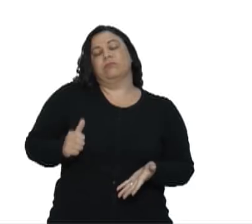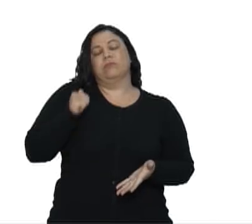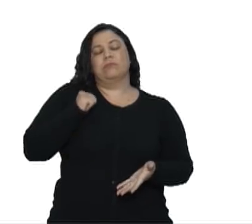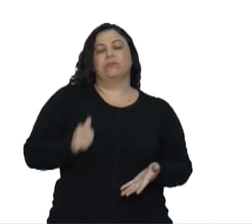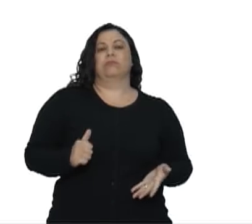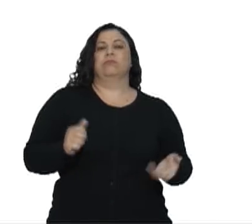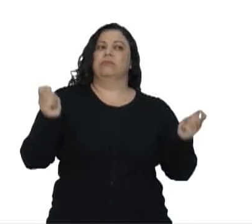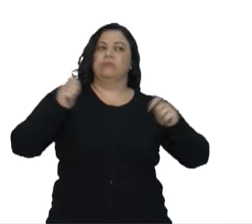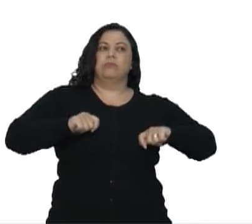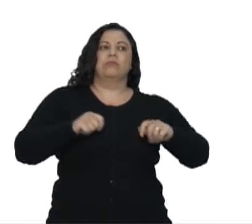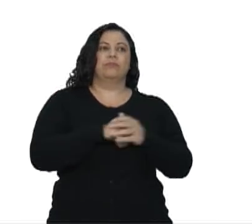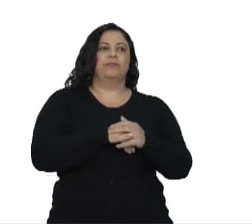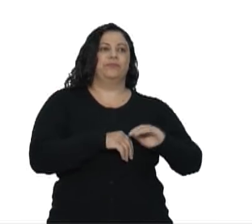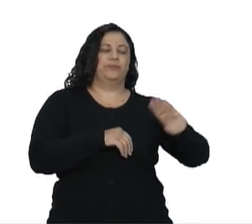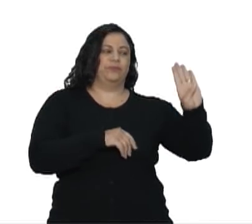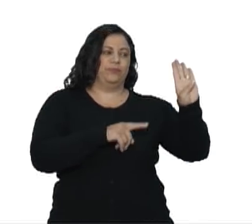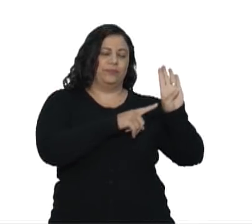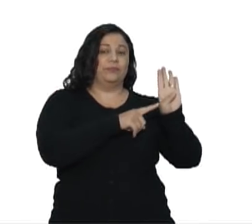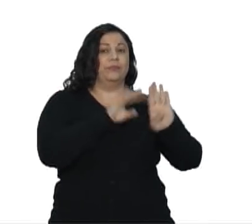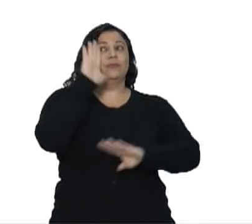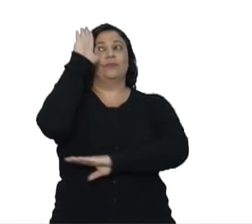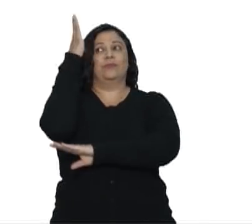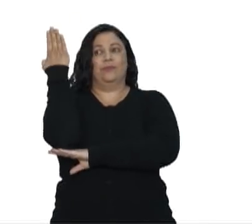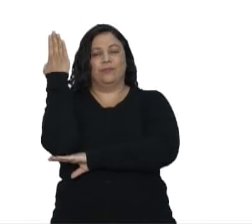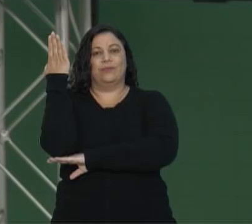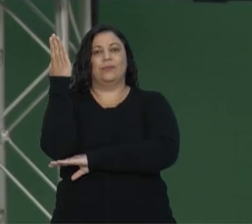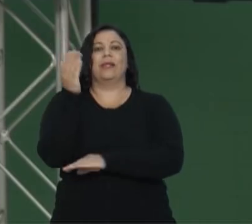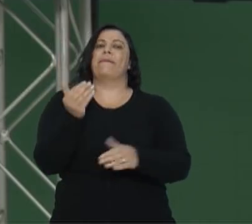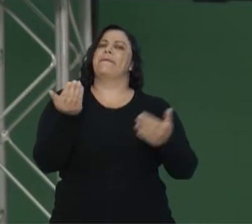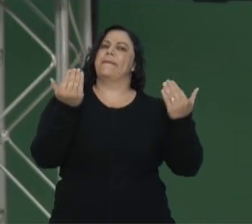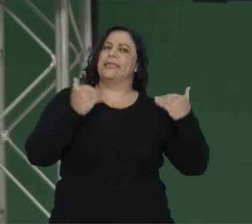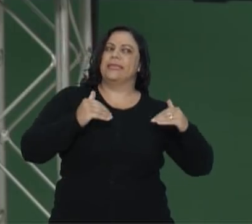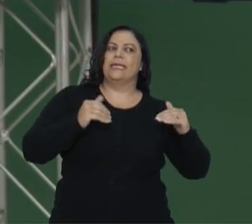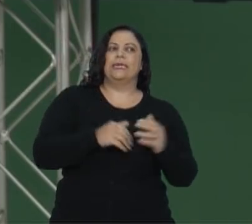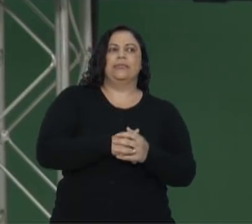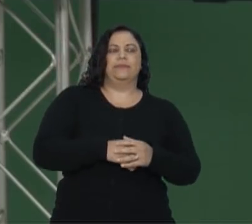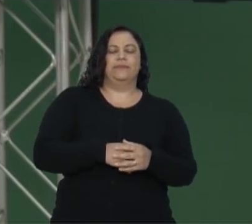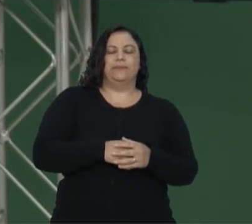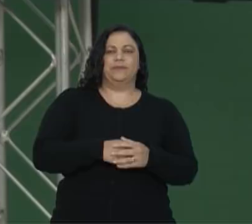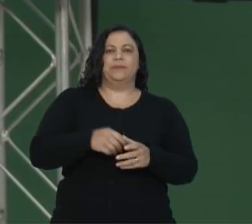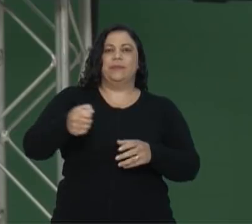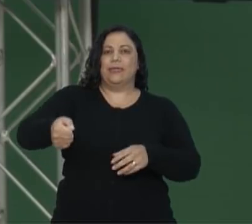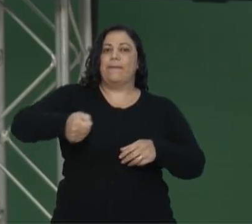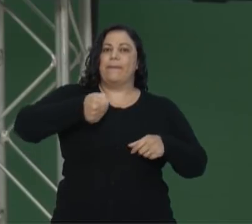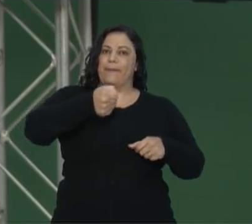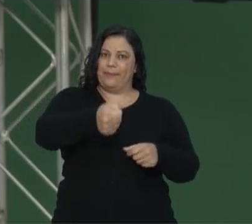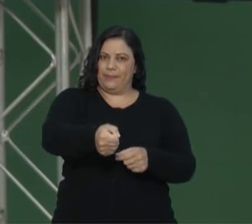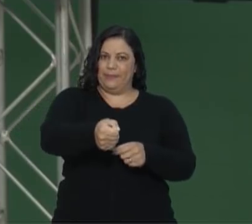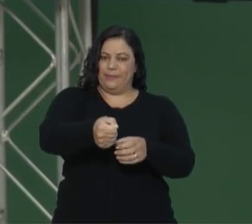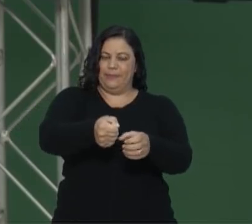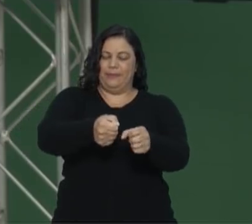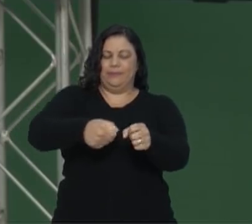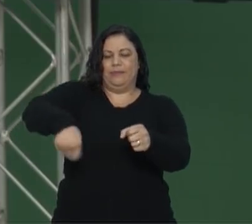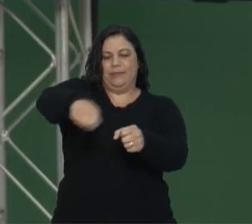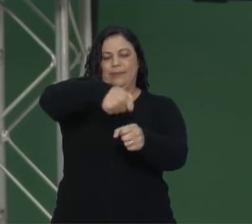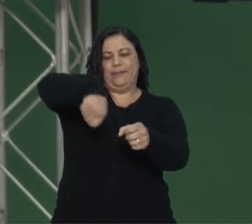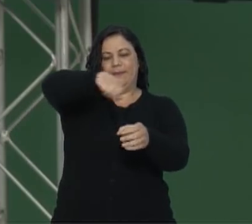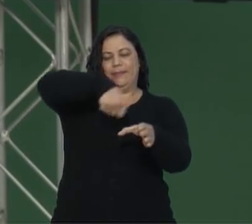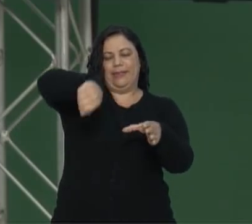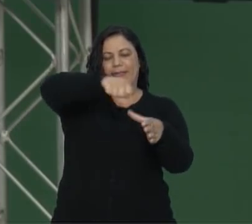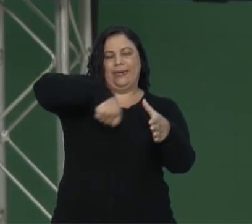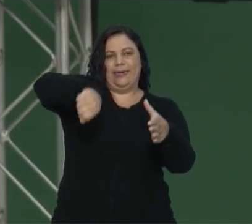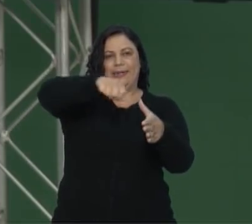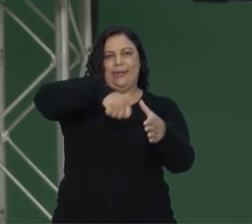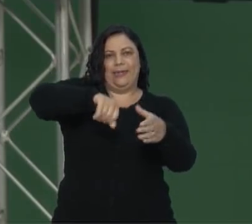artesanato. Colher de pau, de madeira, e panela de ferro, do minério, ferro que a gente já conheceu e a gente já